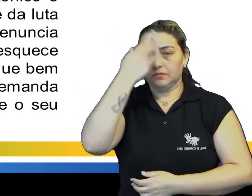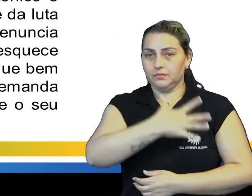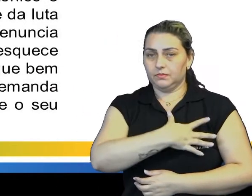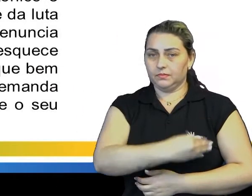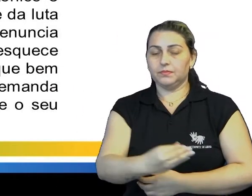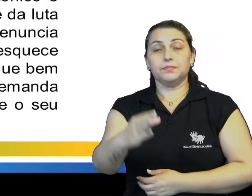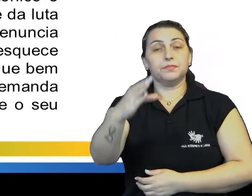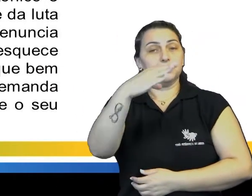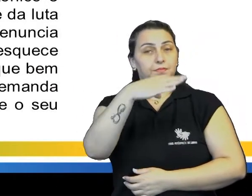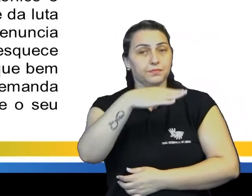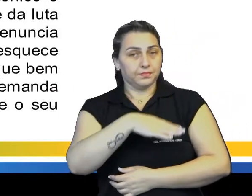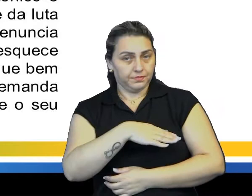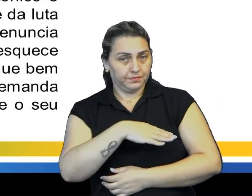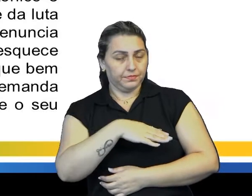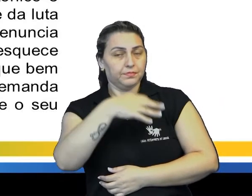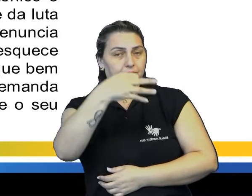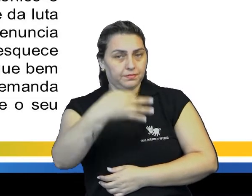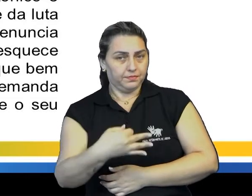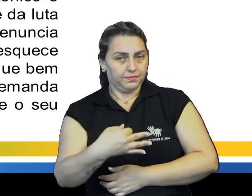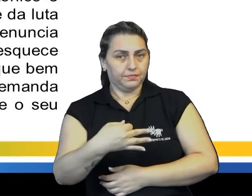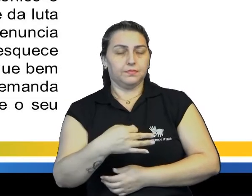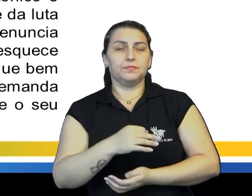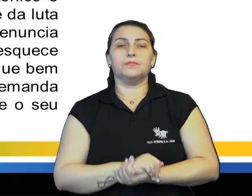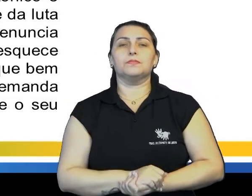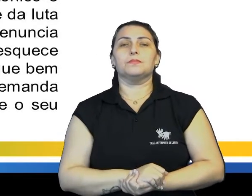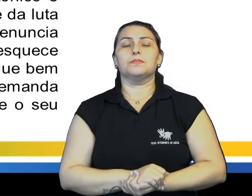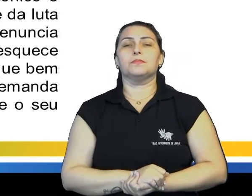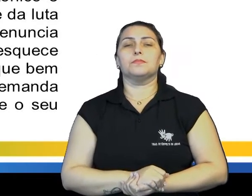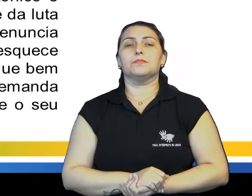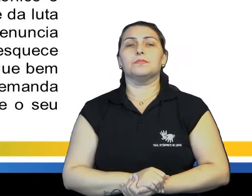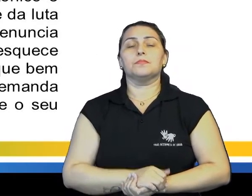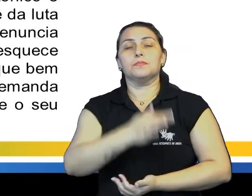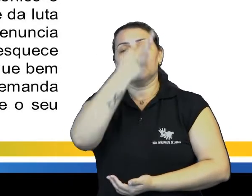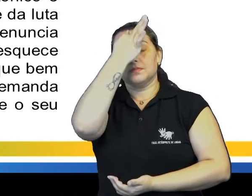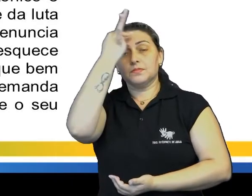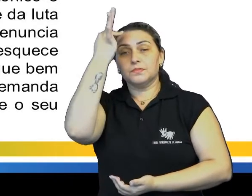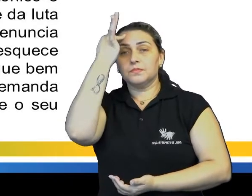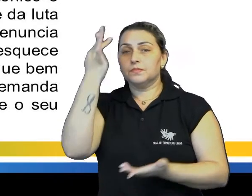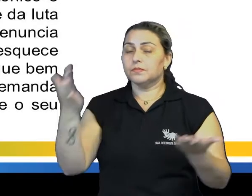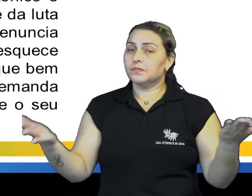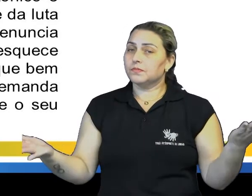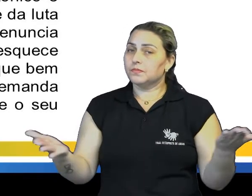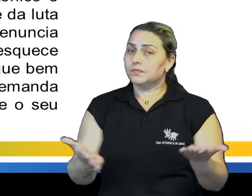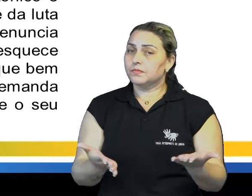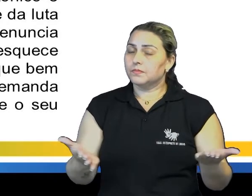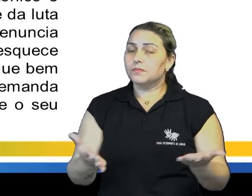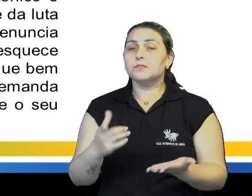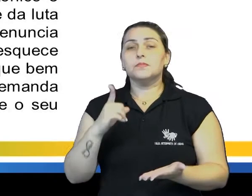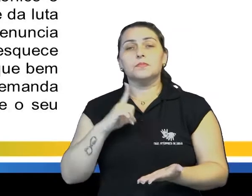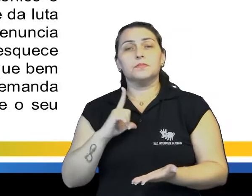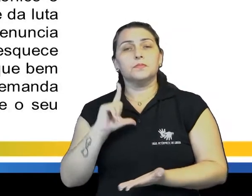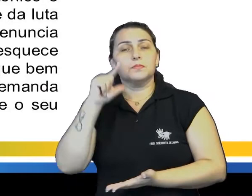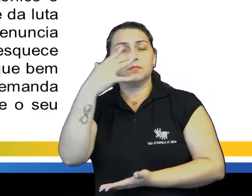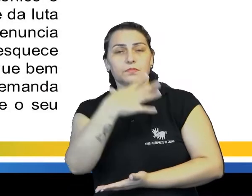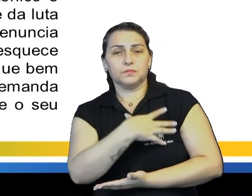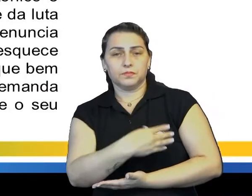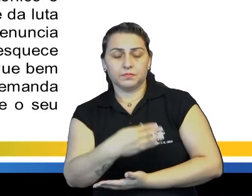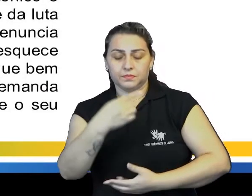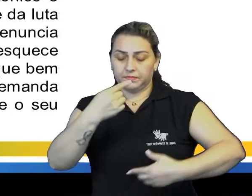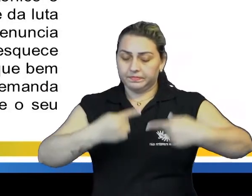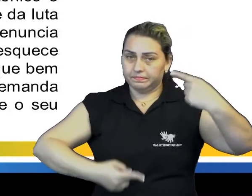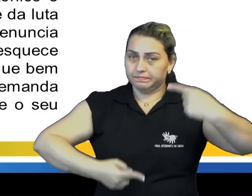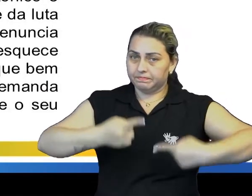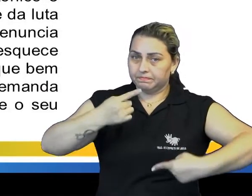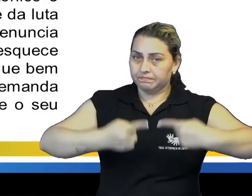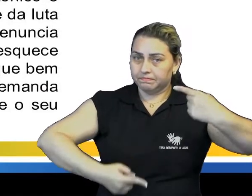da polis, certo? Filha da cidade. Então, a filosofia agora ela gera uma outra filha, que é a